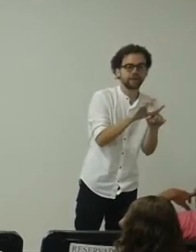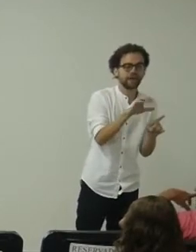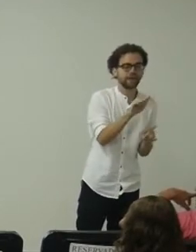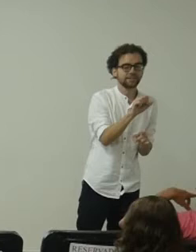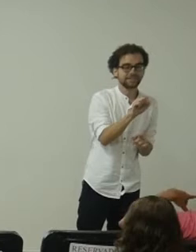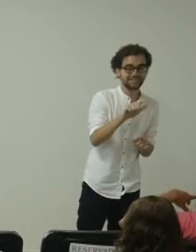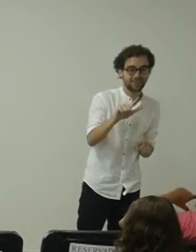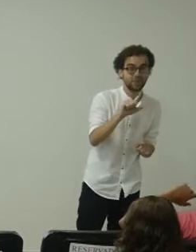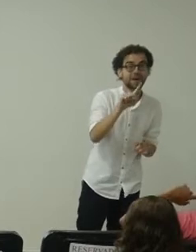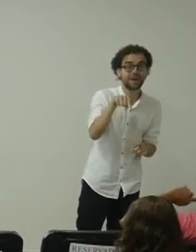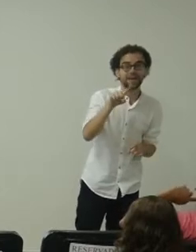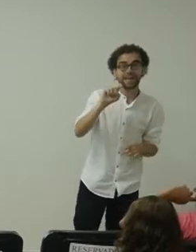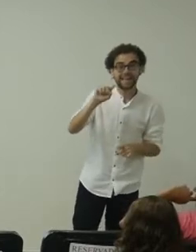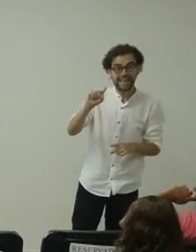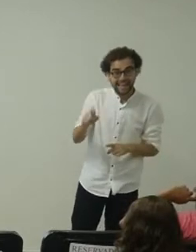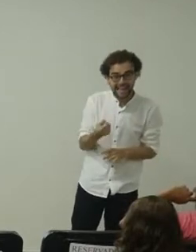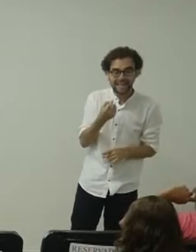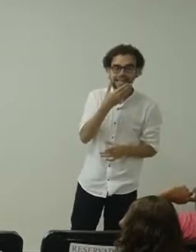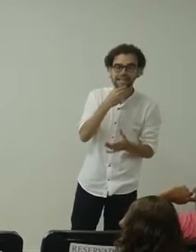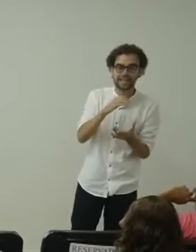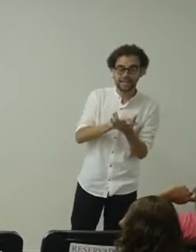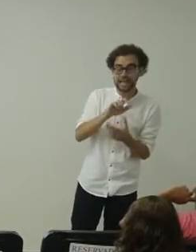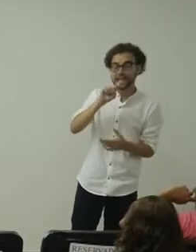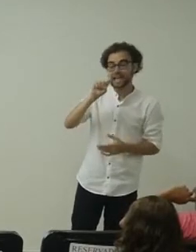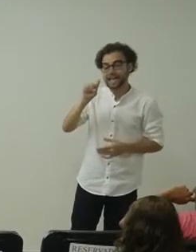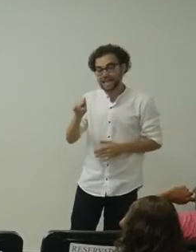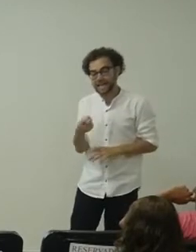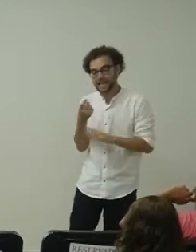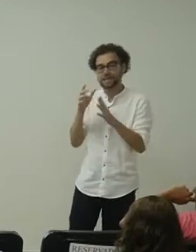Então, ex-namorado, ex-marido, ex-cônjuge,